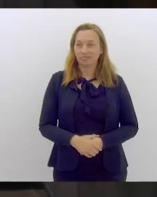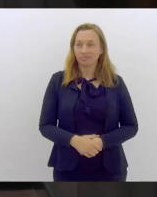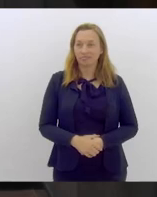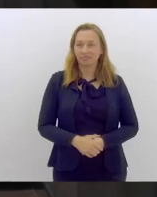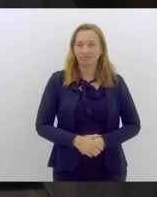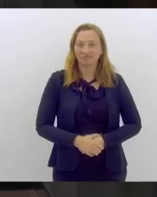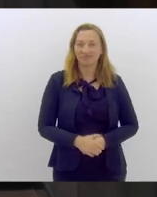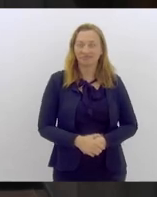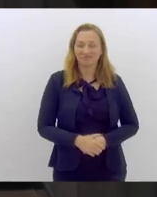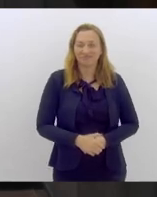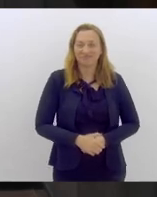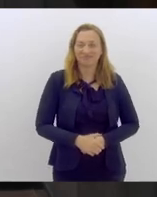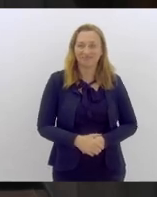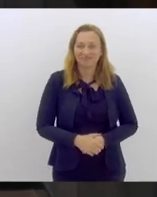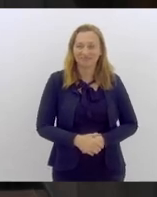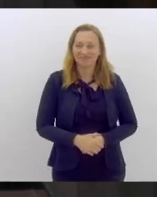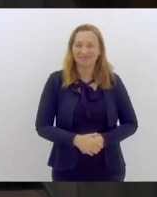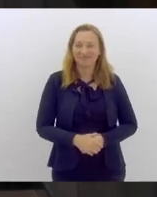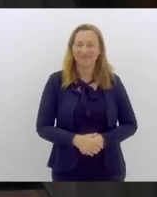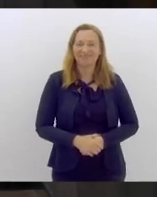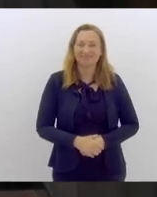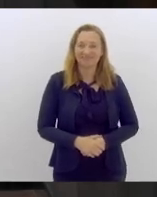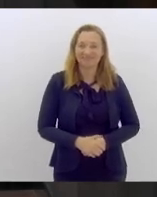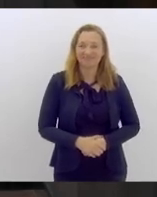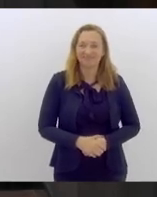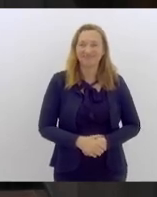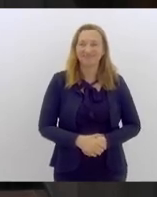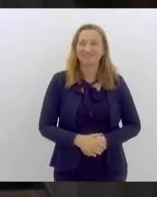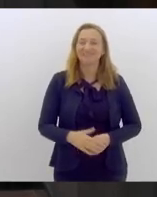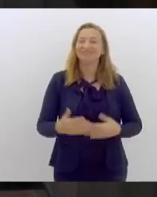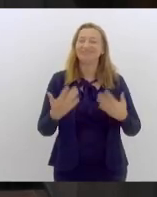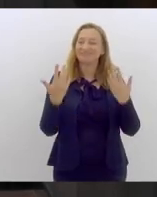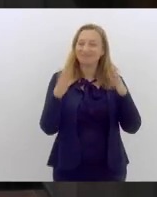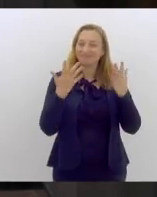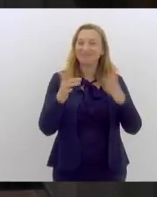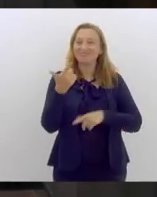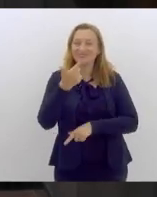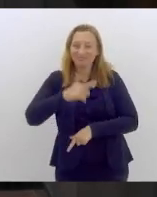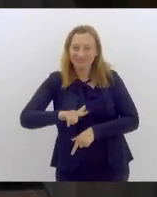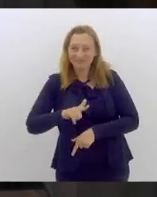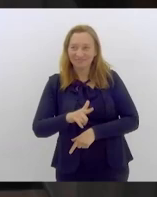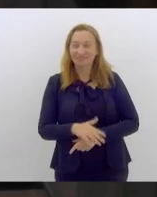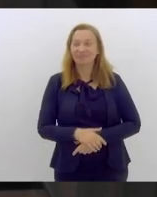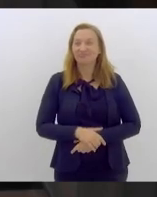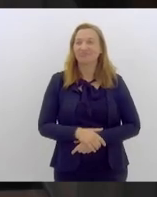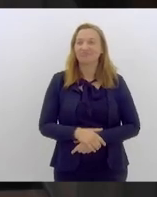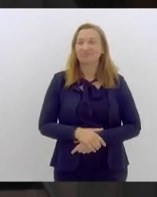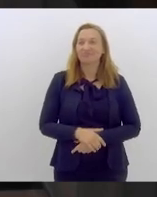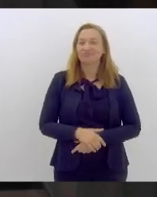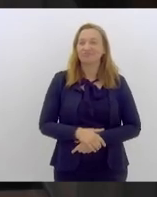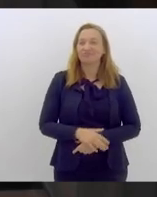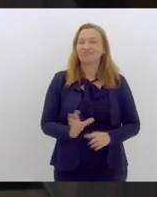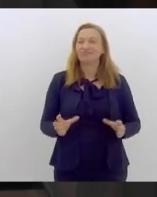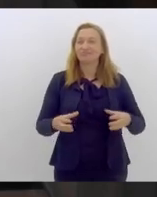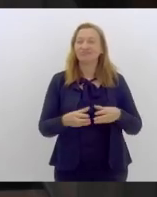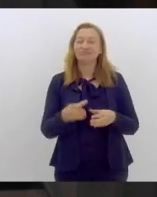Vou repetir aqui, deputado Eliomar Coelho, e saudar novamente a nação